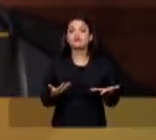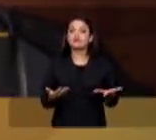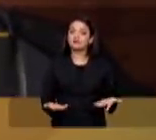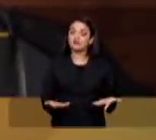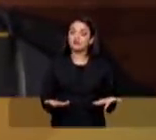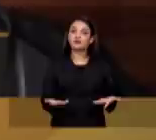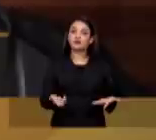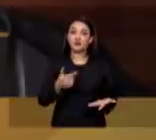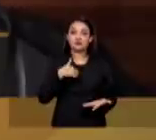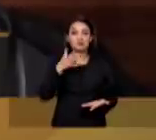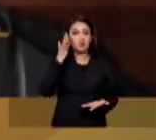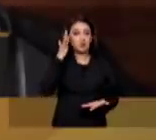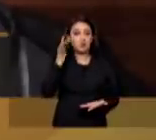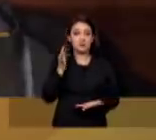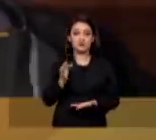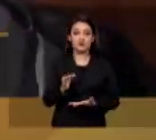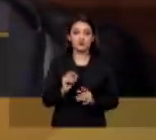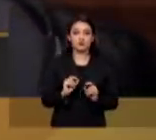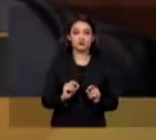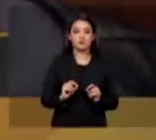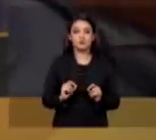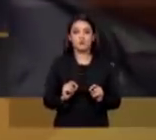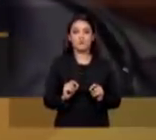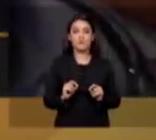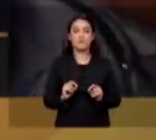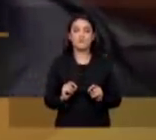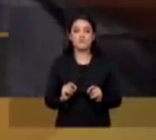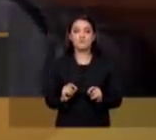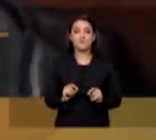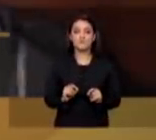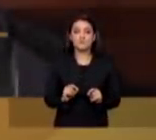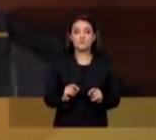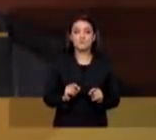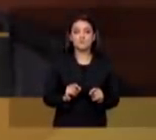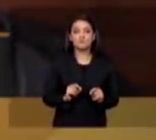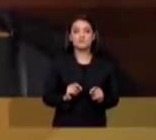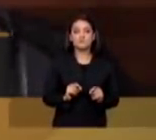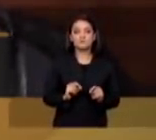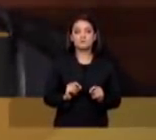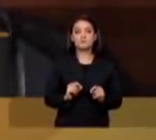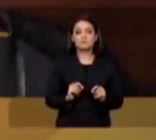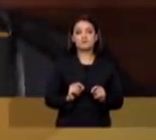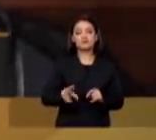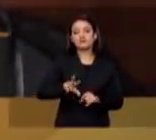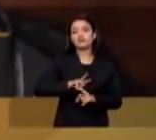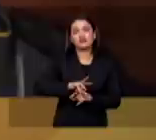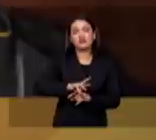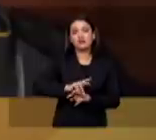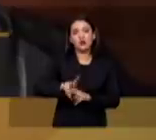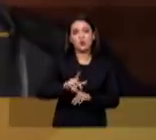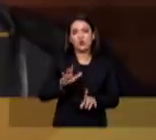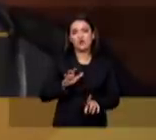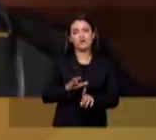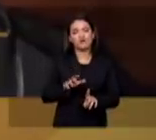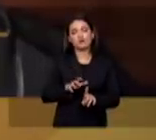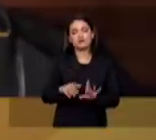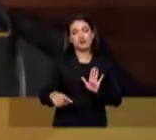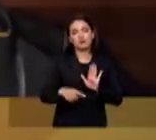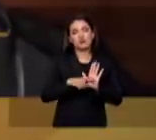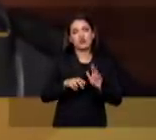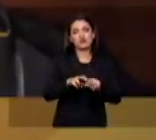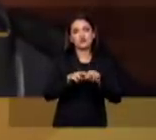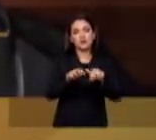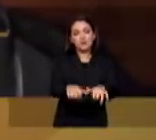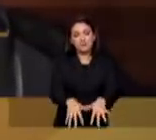das posições de sentido diverso, plenamente cognoscível pelo plenário do Supremo Tribunal Federal, diante